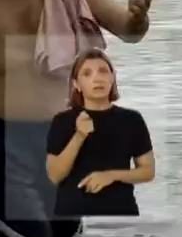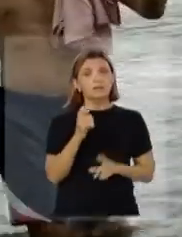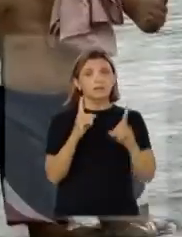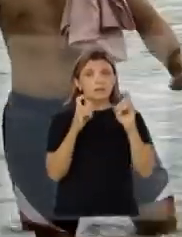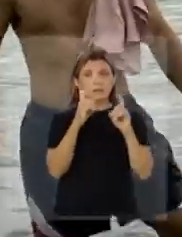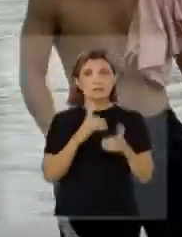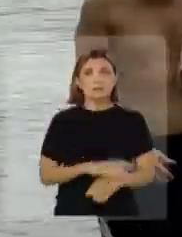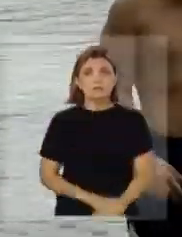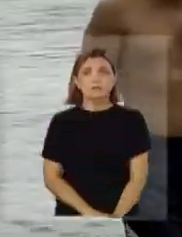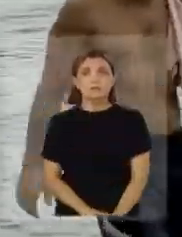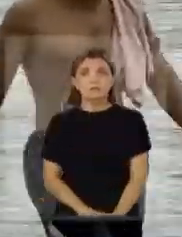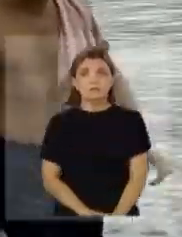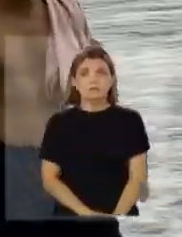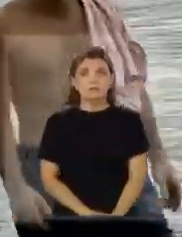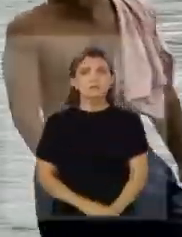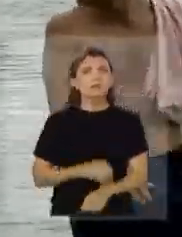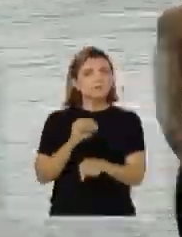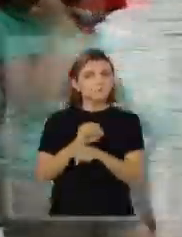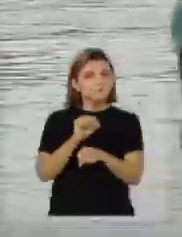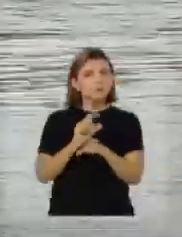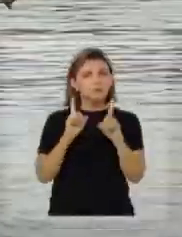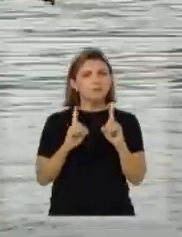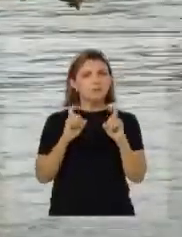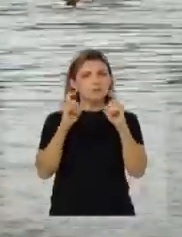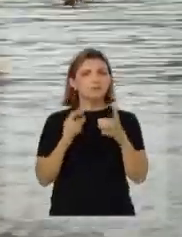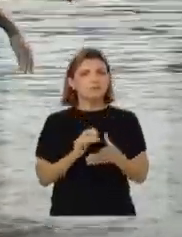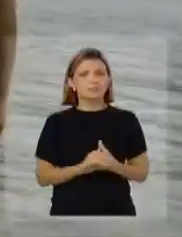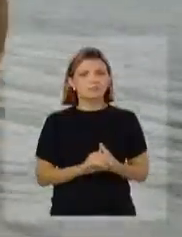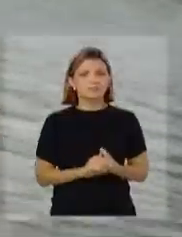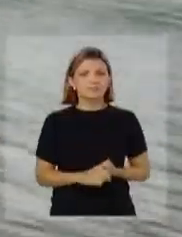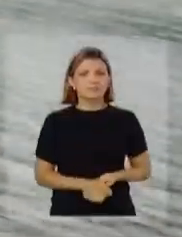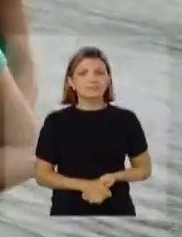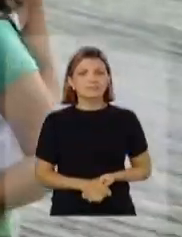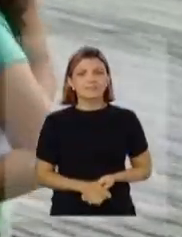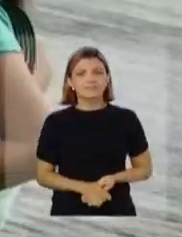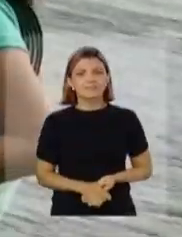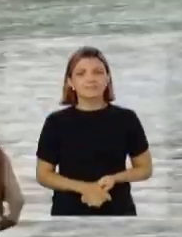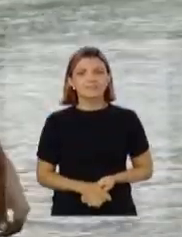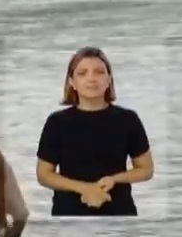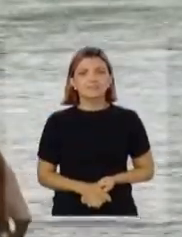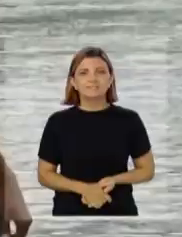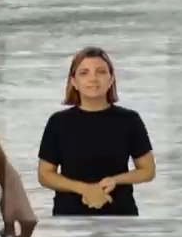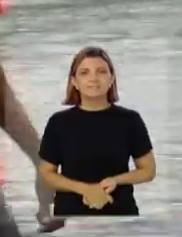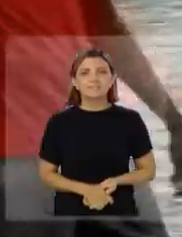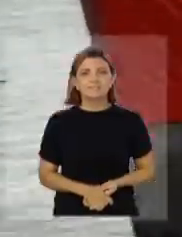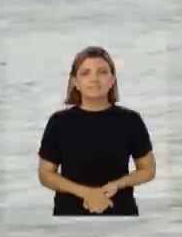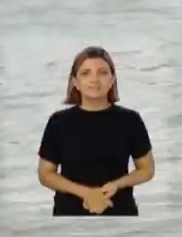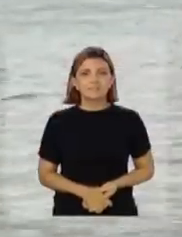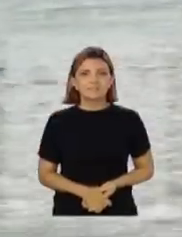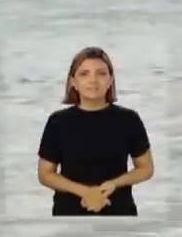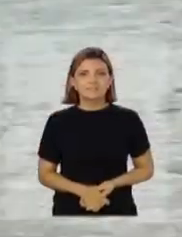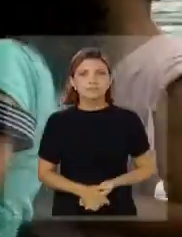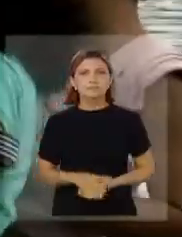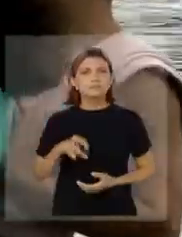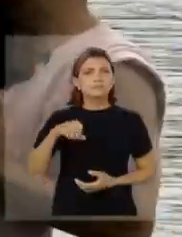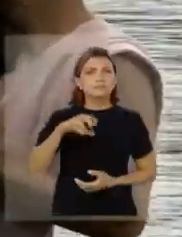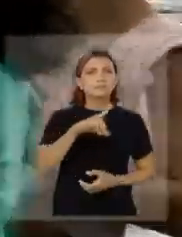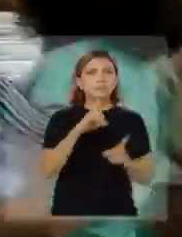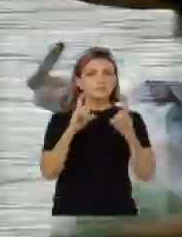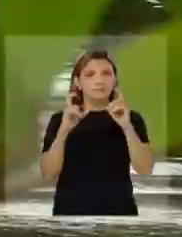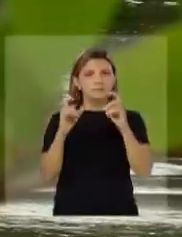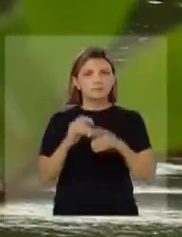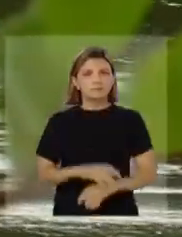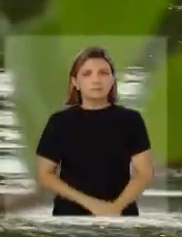satélite esqueceu a máquina fotográfica, né, JP? Esqueci, ué. Bom, então para aí, Marta. Vamos tirar uma foto do Marquinhos Frangueiro. Vamos. Aê, é melhor? Aê,